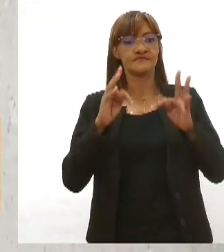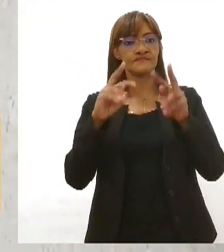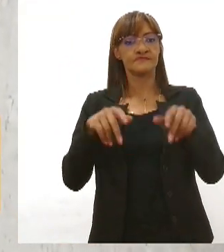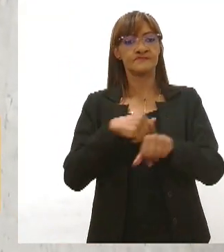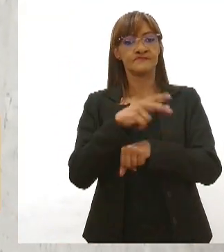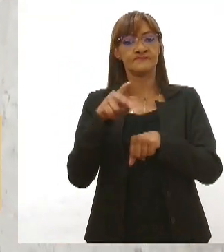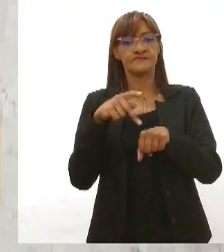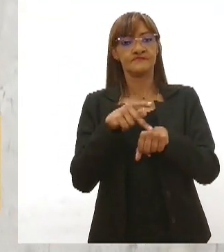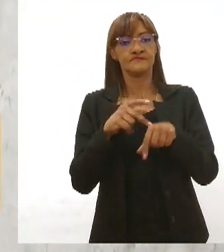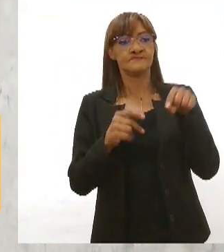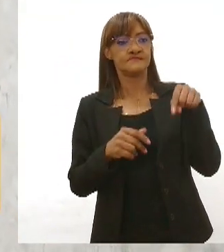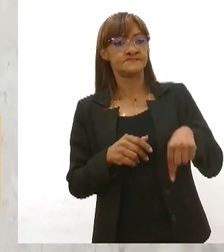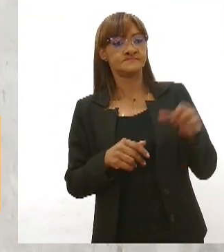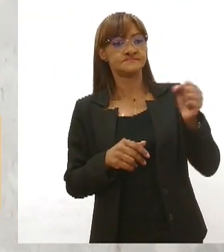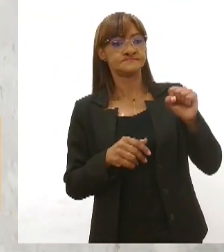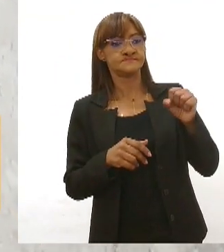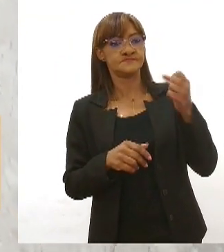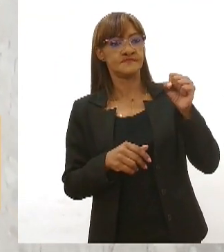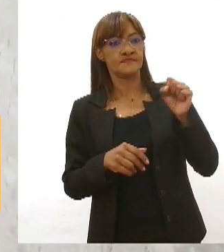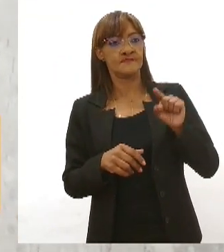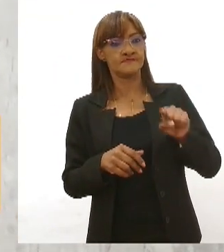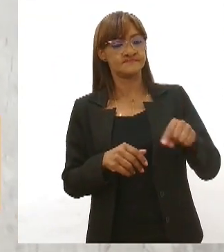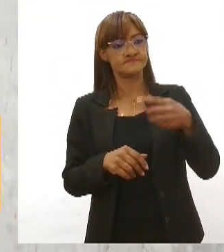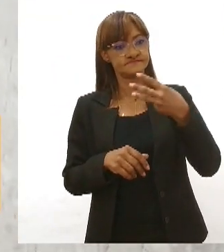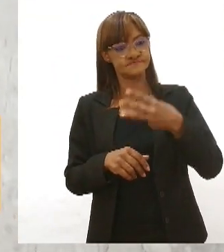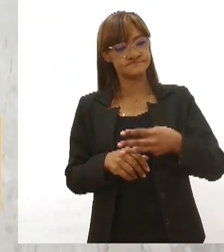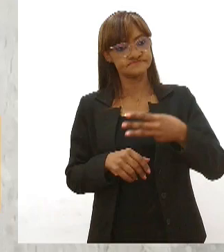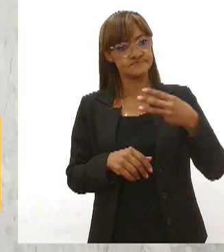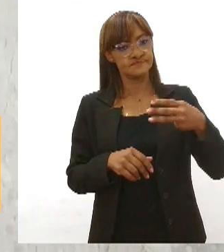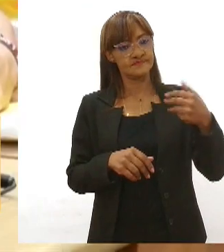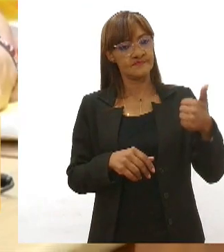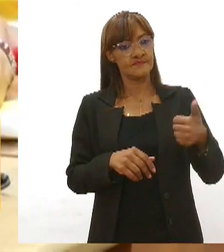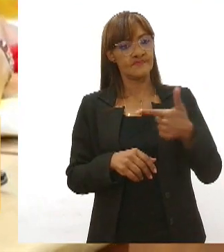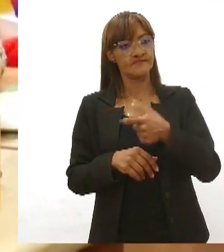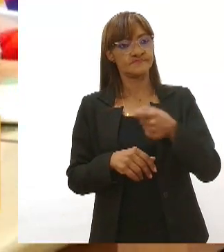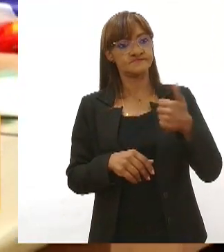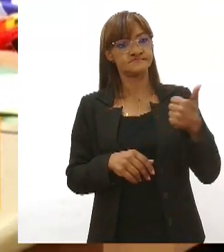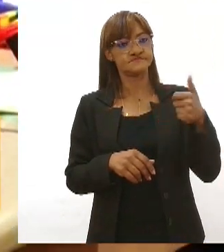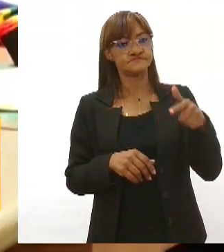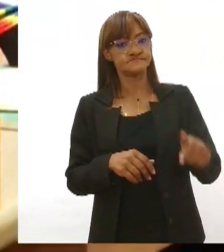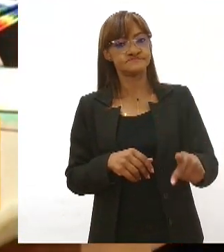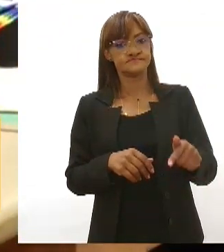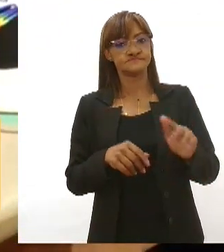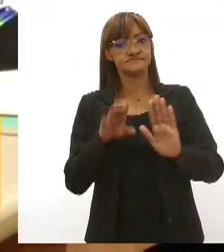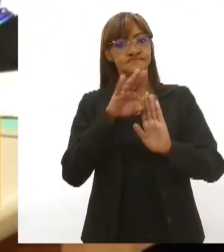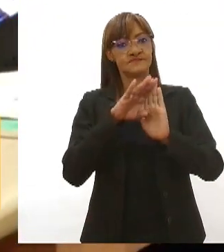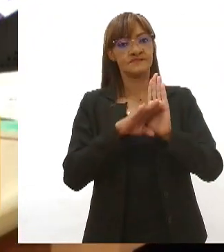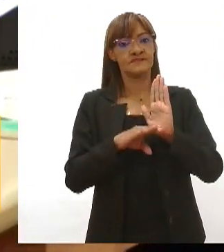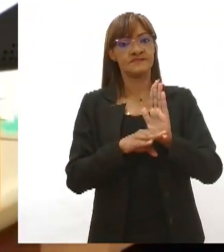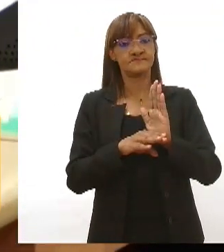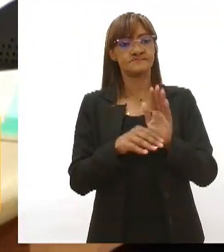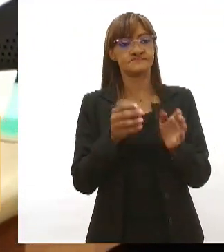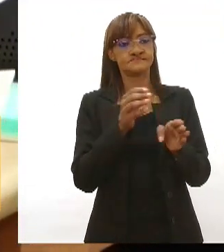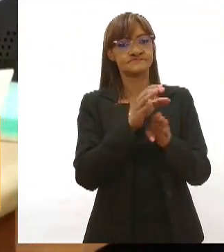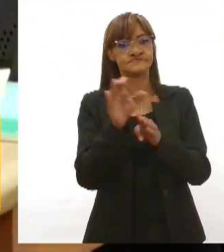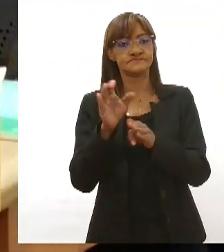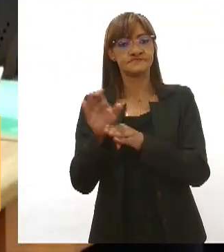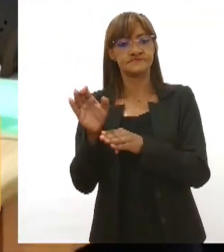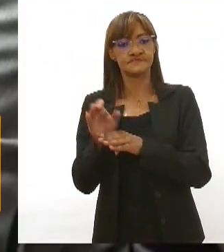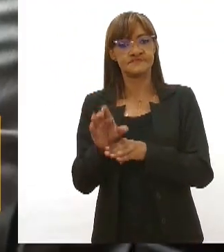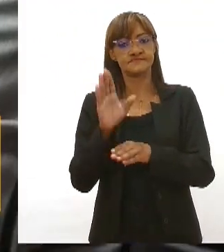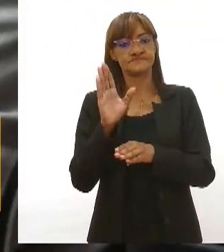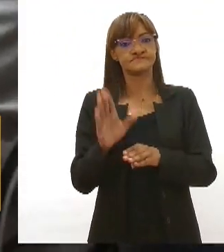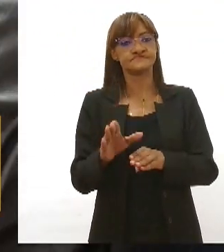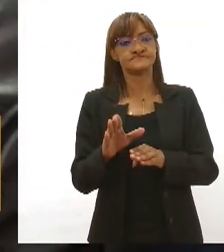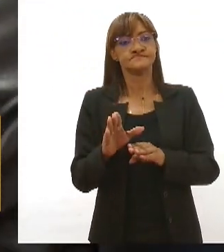a Lei 8.331 de 2017 institui o Programa Estadual de Orientação sobre a Síndrome de Down. Para